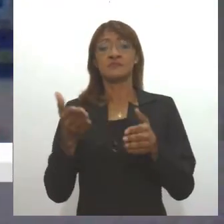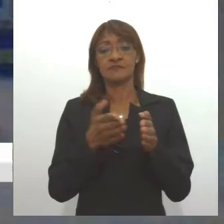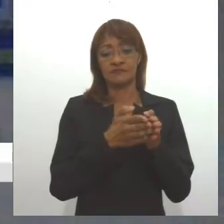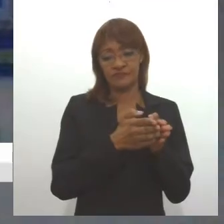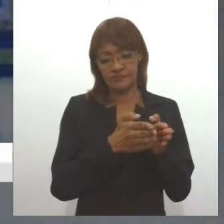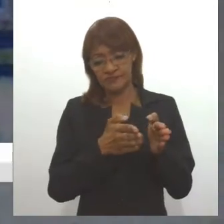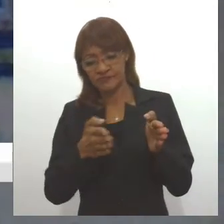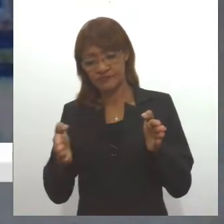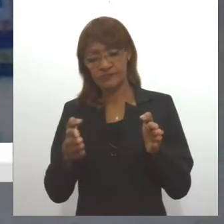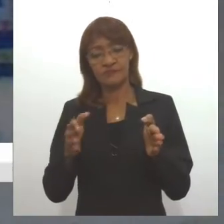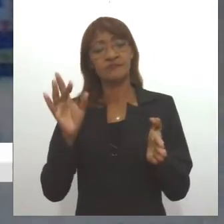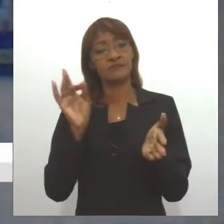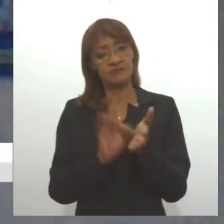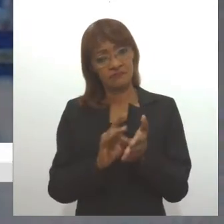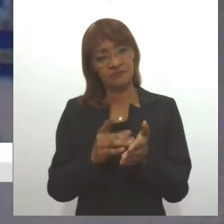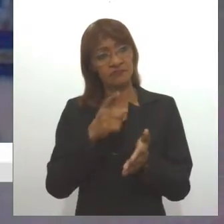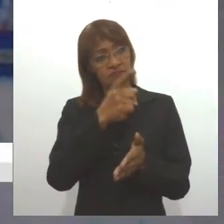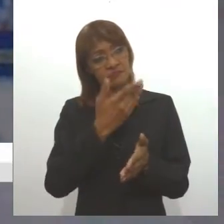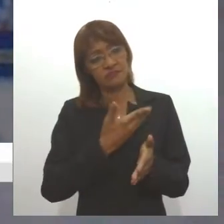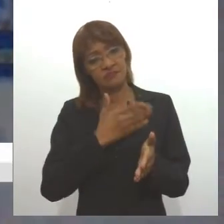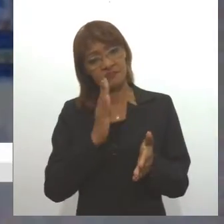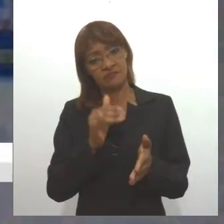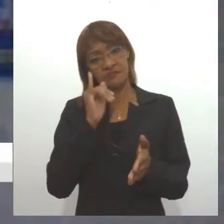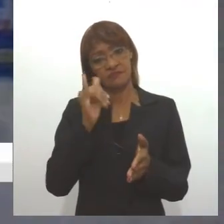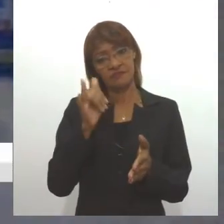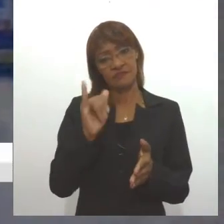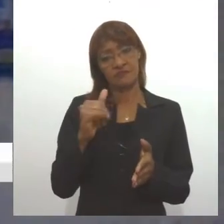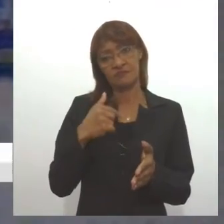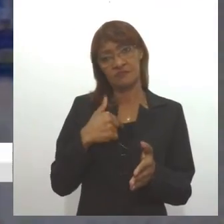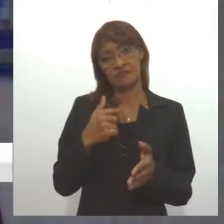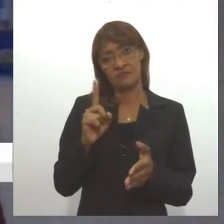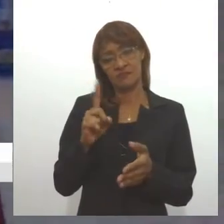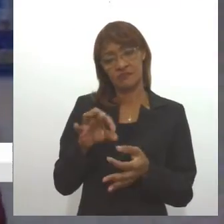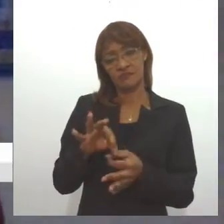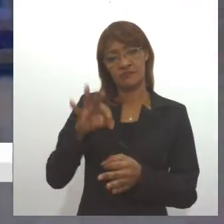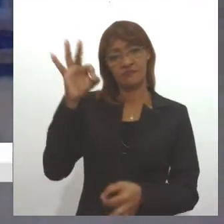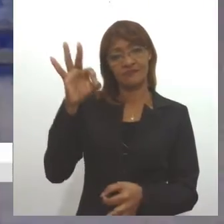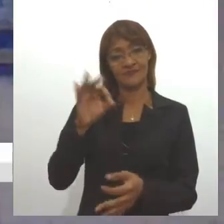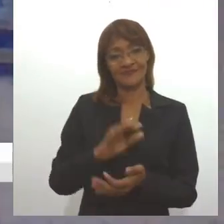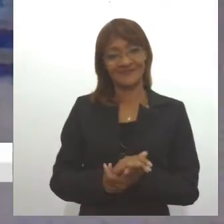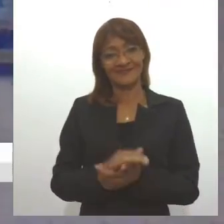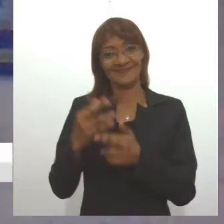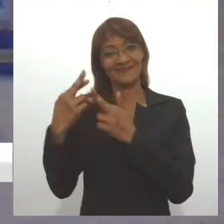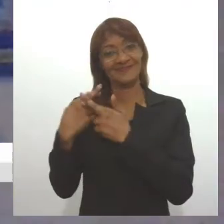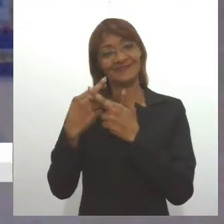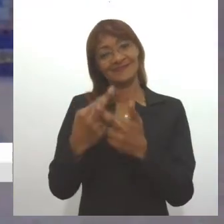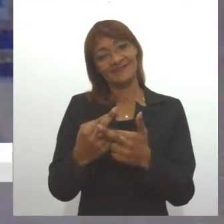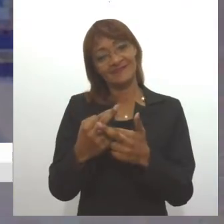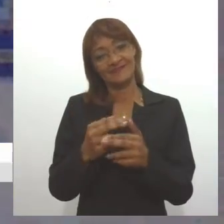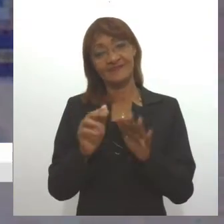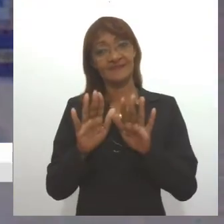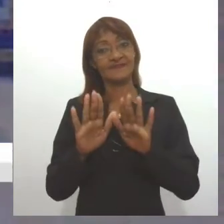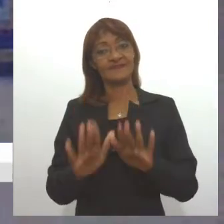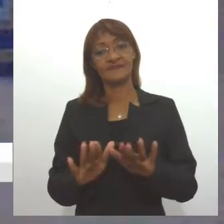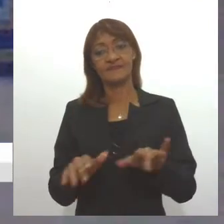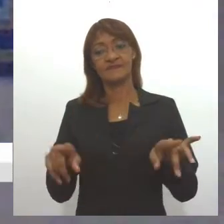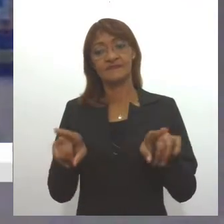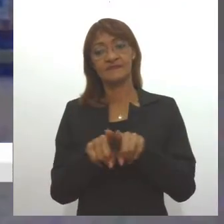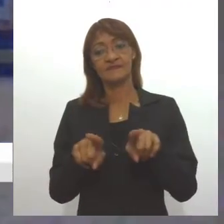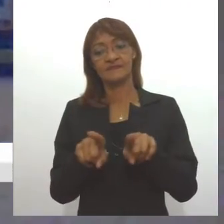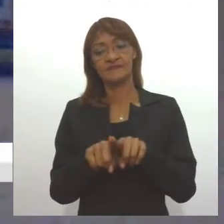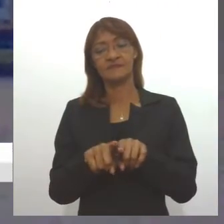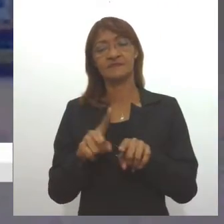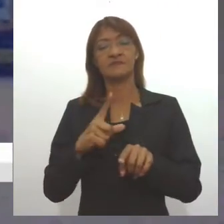de fatos que a nossa companheira narrou aqui, que eu não vou me estender para passar a bola para a Giovana, mas que também houve